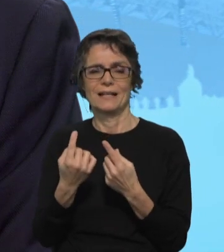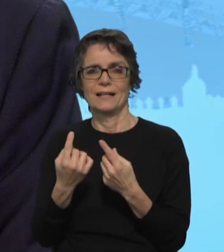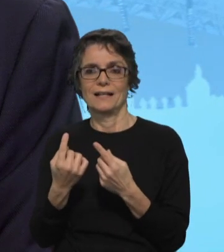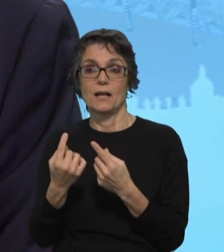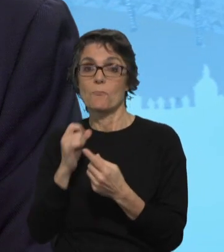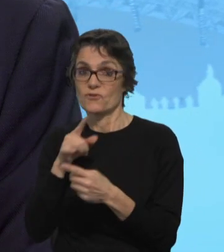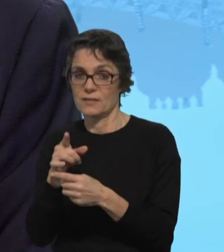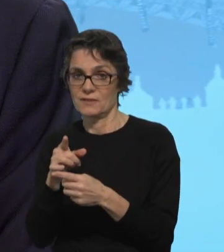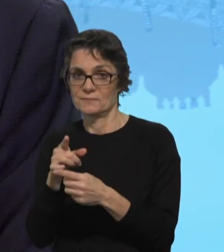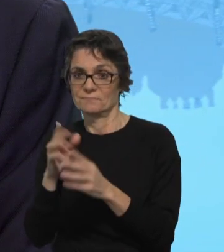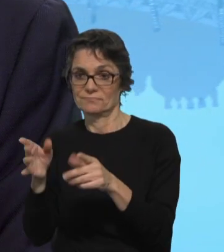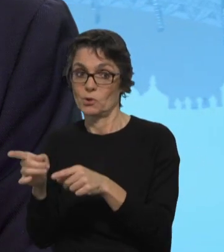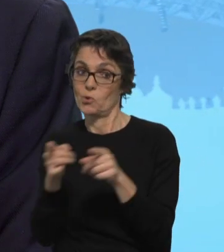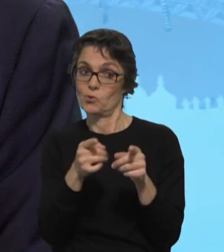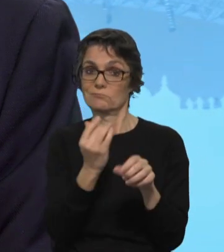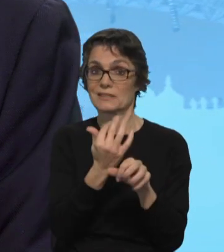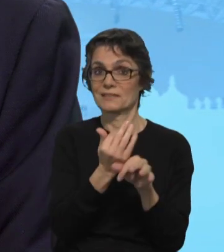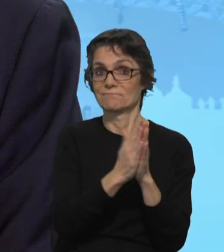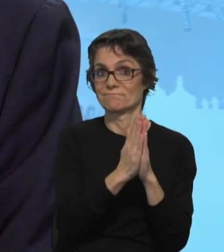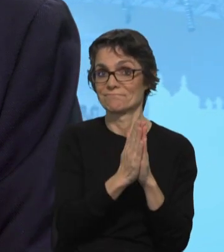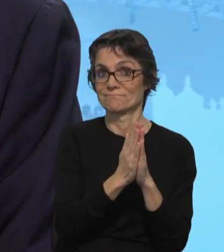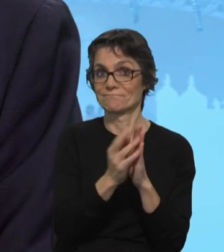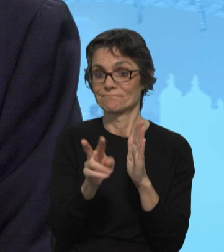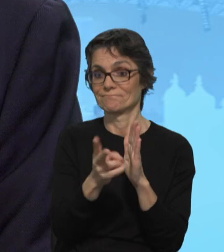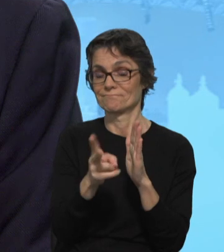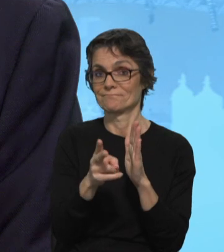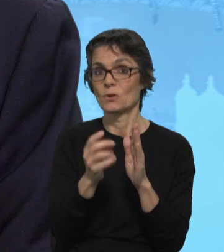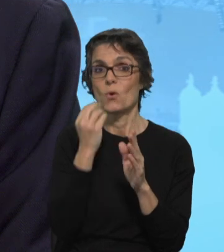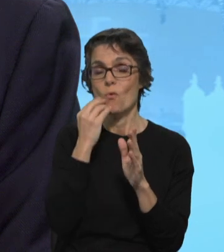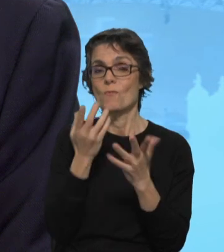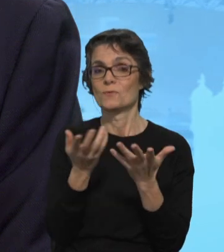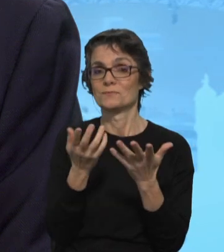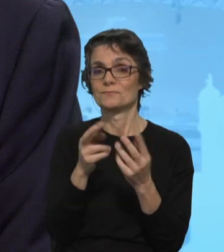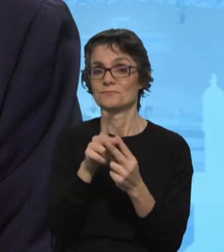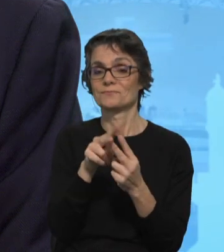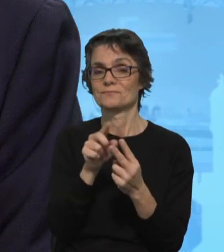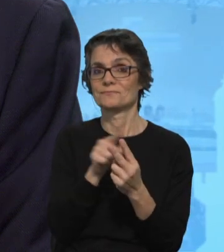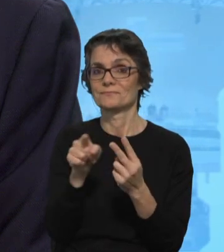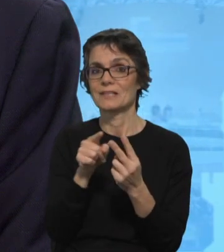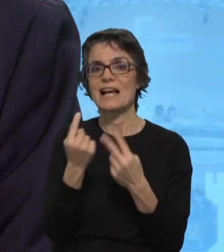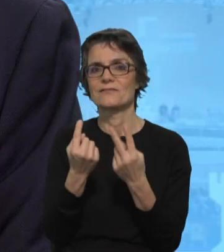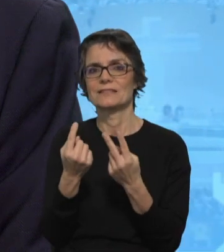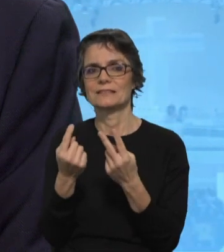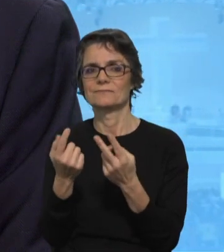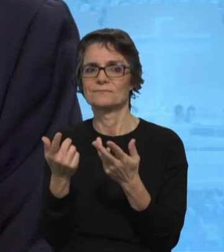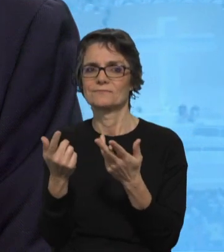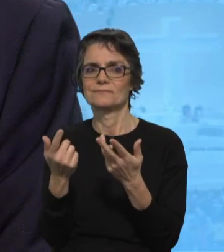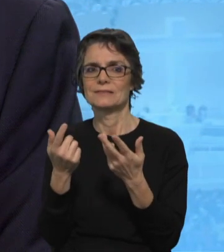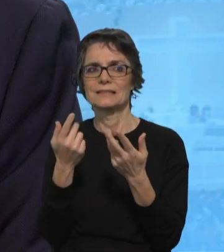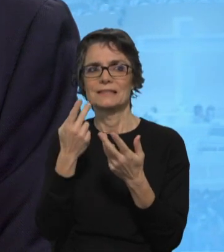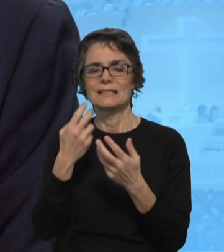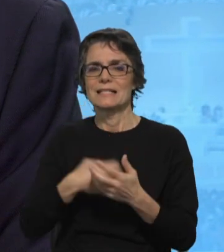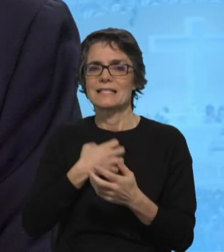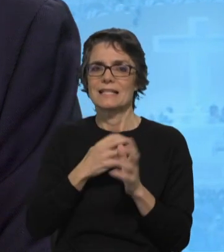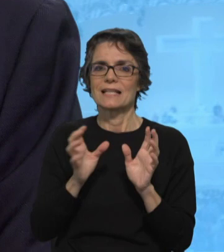de participação nestas celebrações que podem, de facto, ganhar este significado maior para a vida comunitária